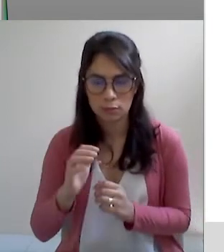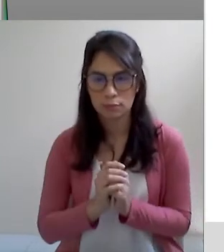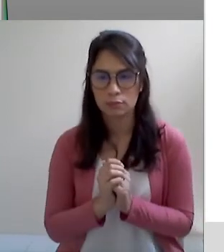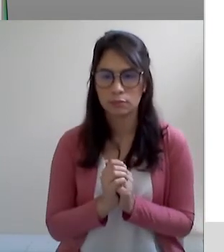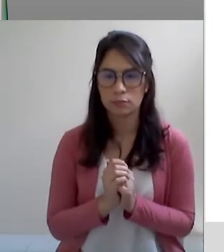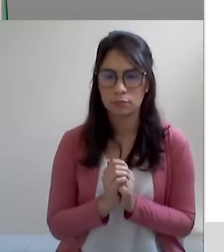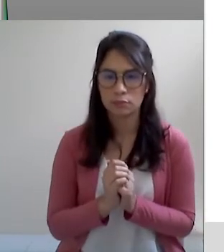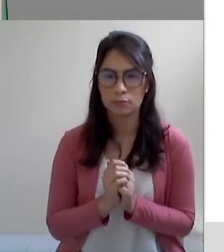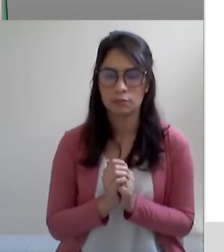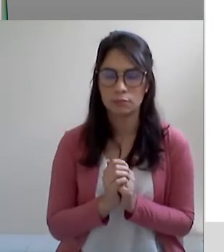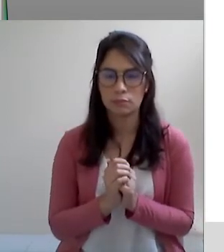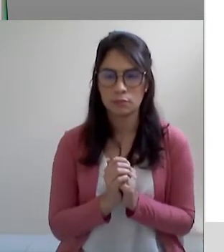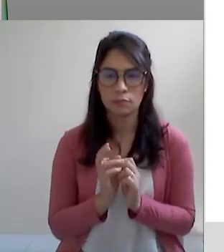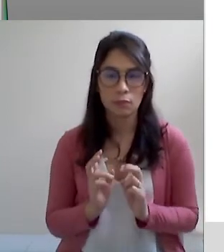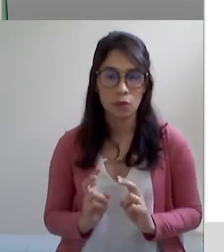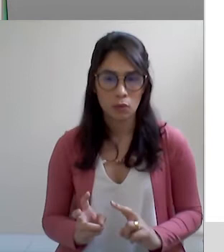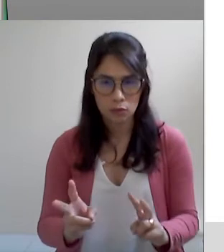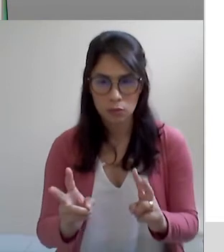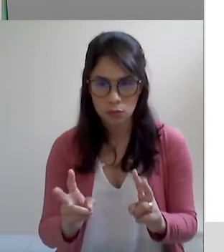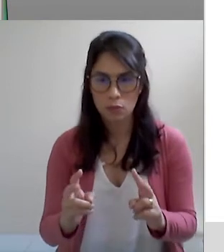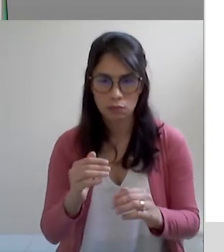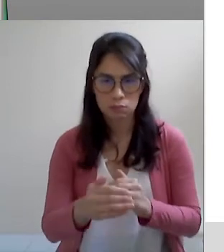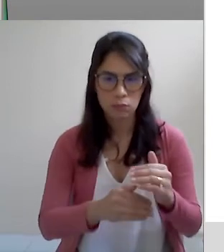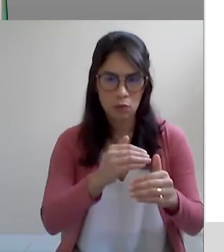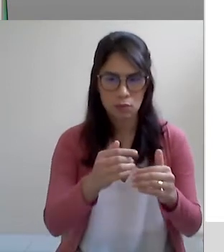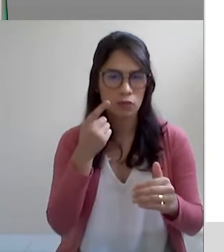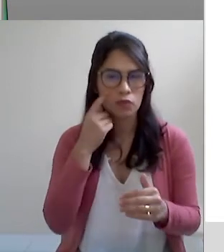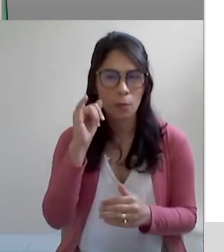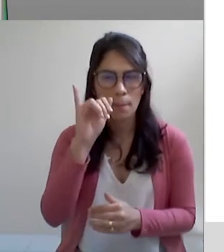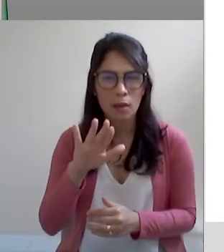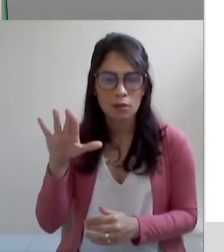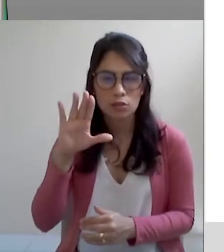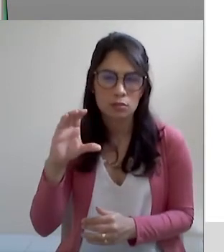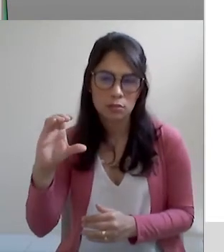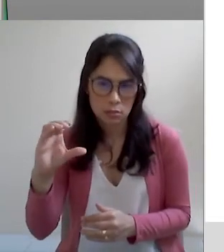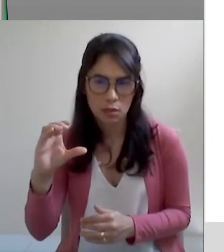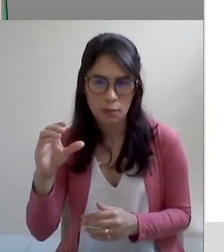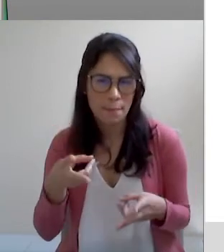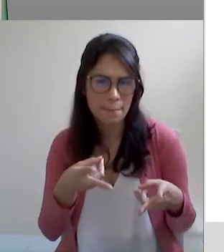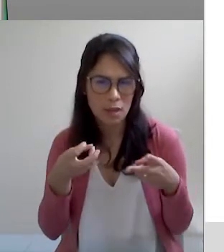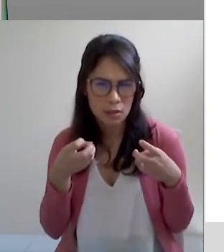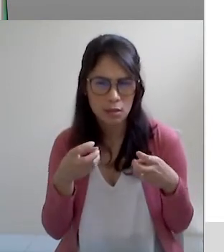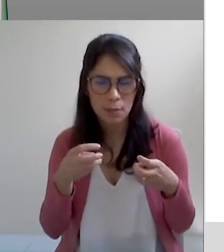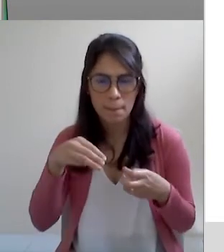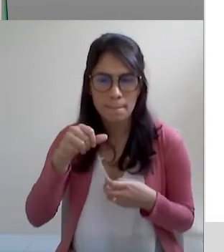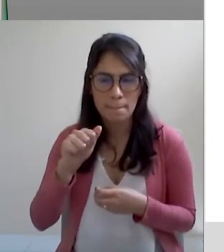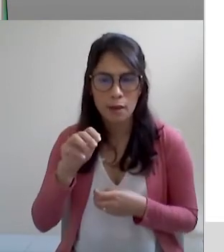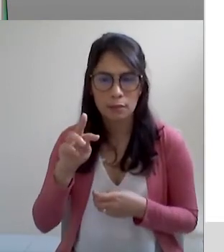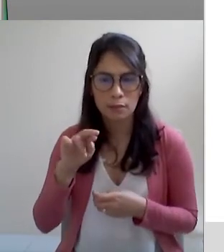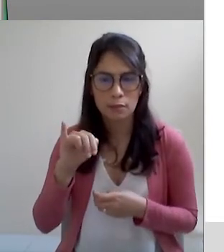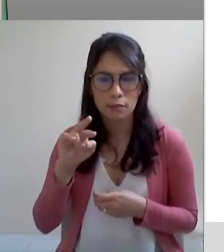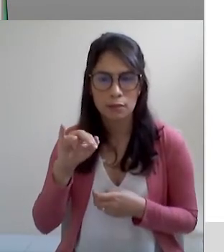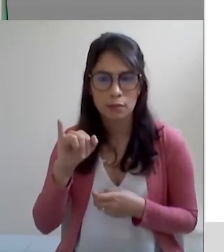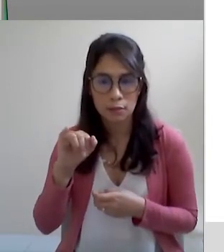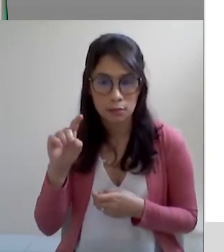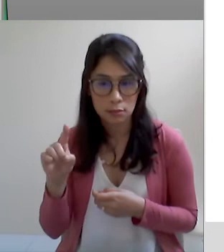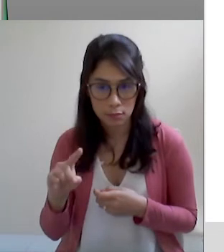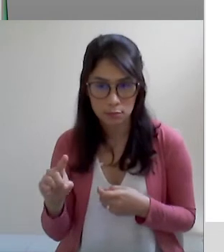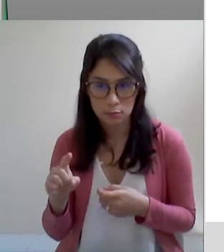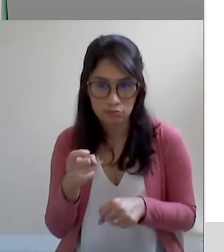Continuando-se o processo na figura C, observamos que a matriz recém-calcificada é organizada agora de